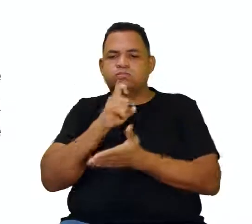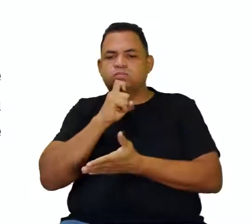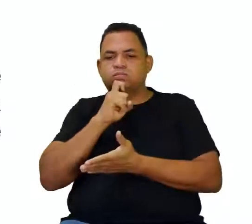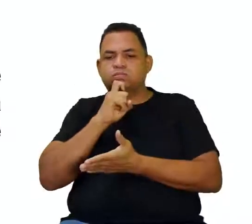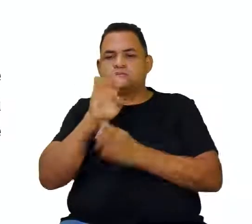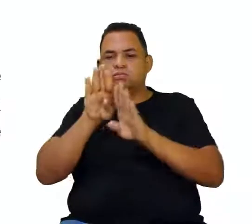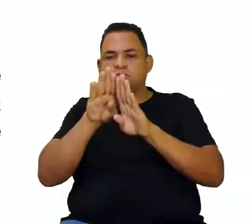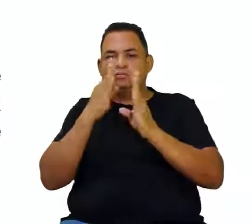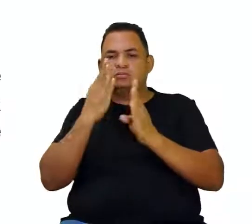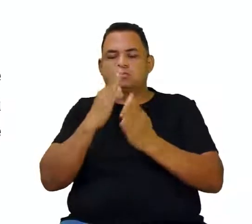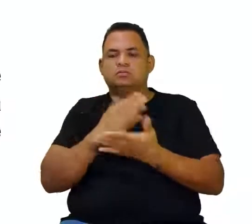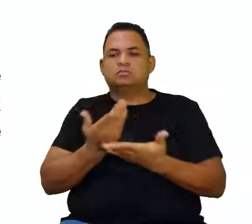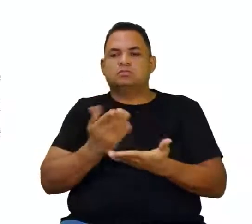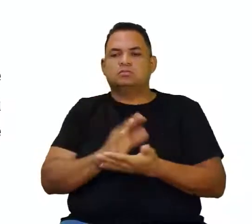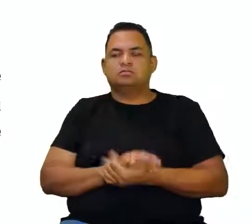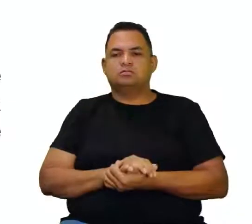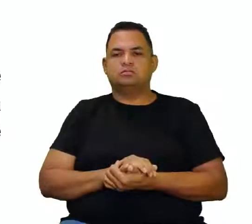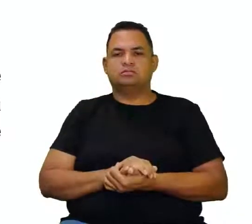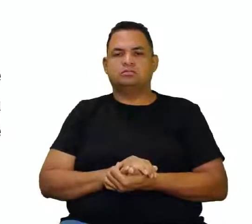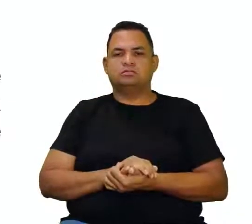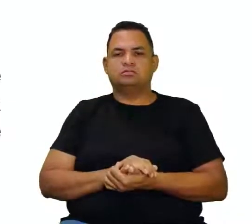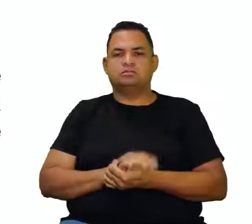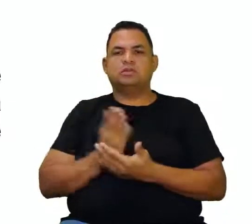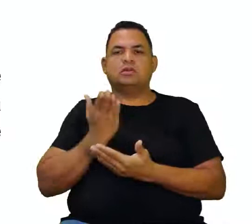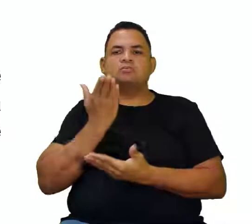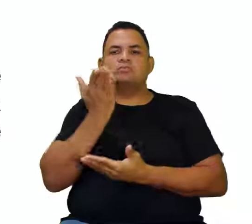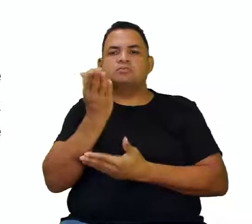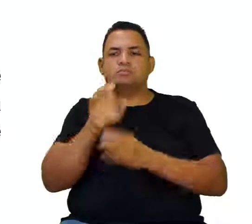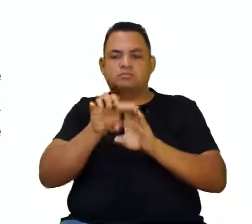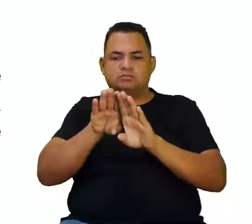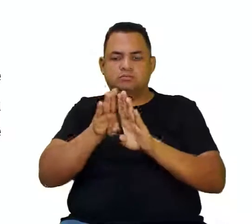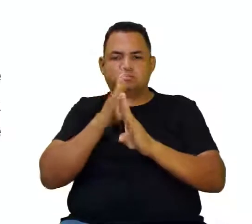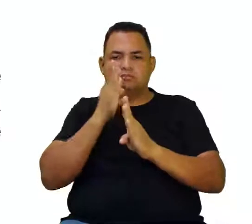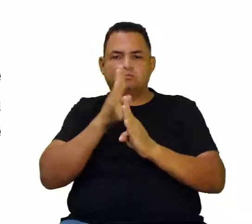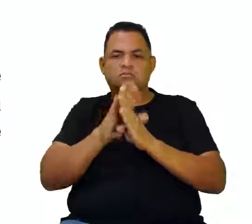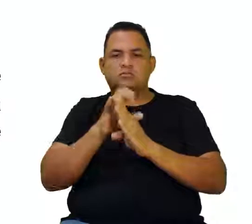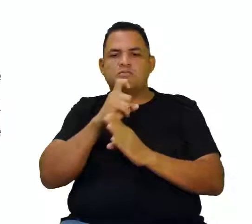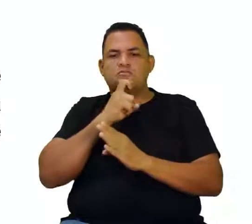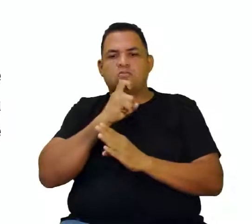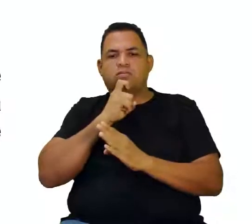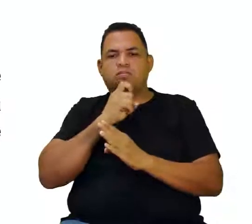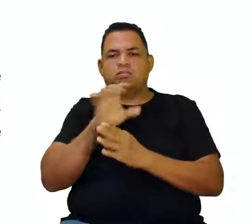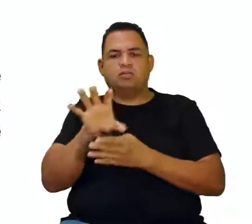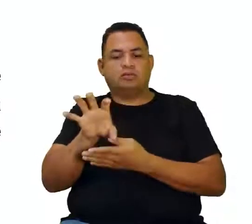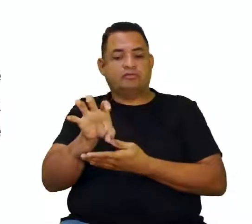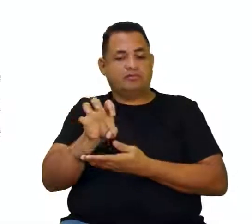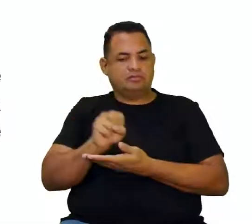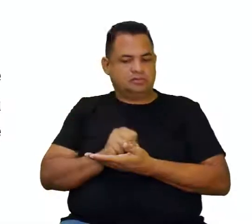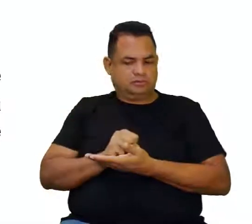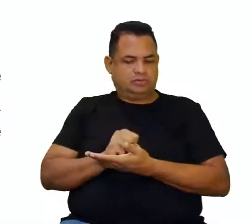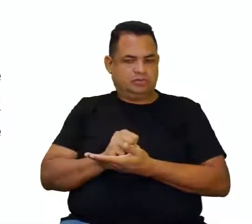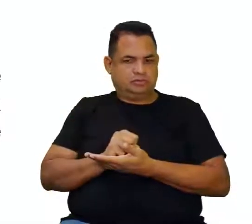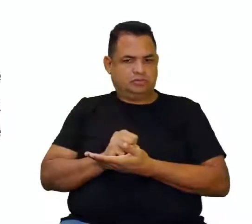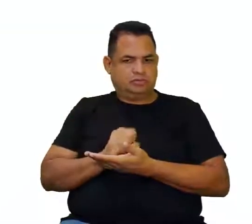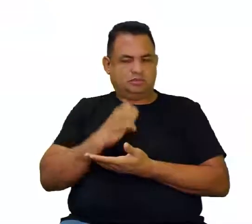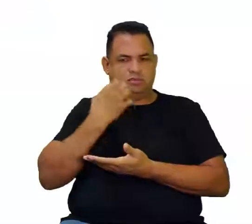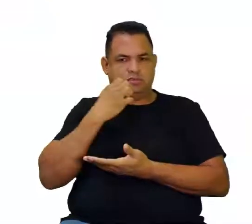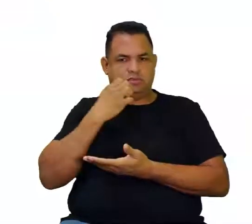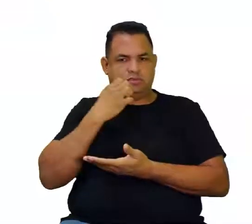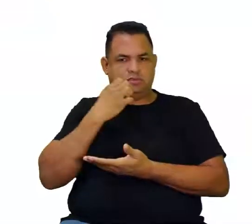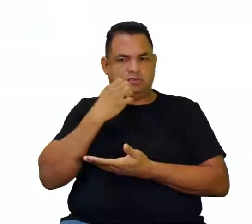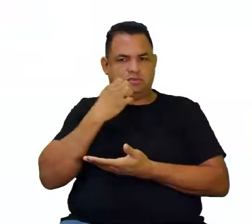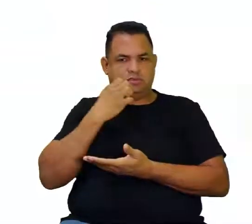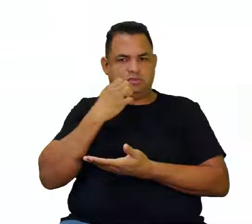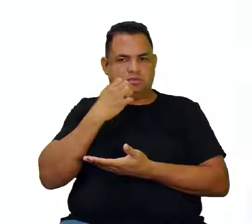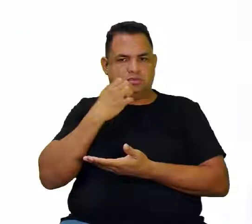congele? Você vai colocar ela no congelador. Então, ela não vai absorver energia. Ela